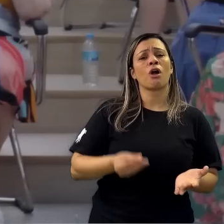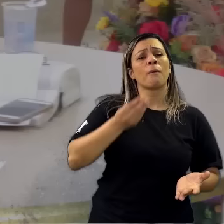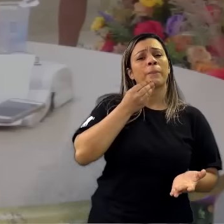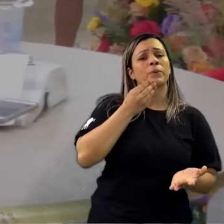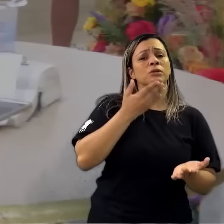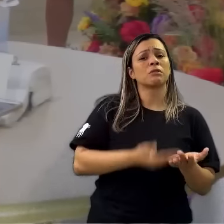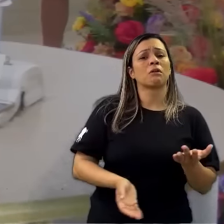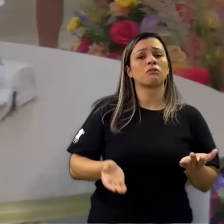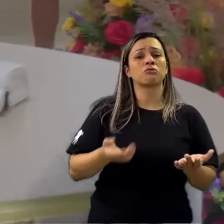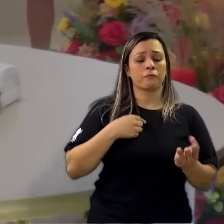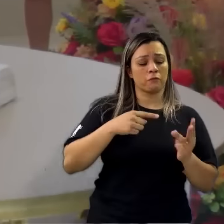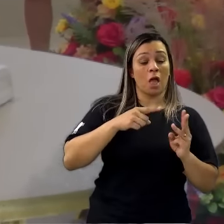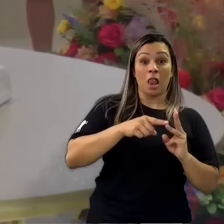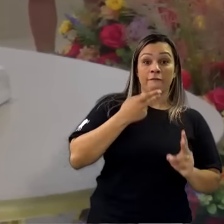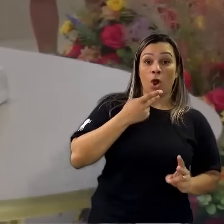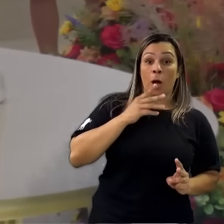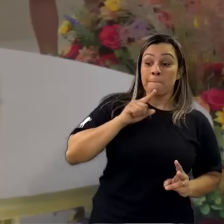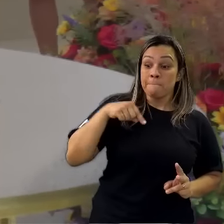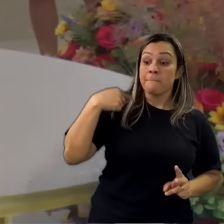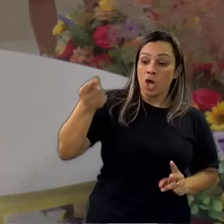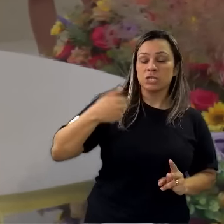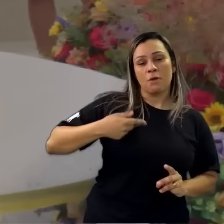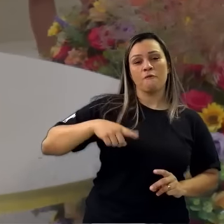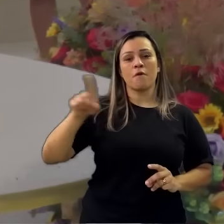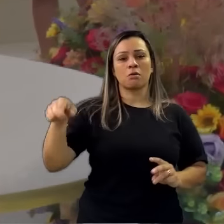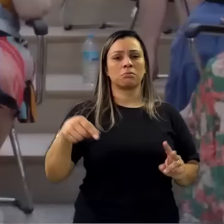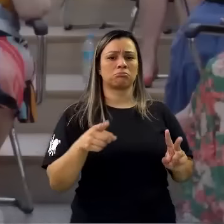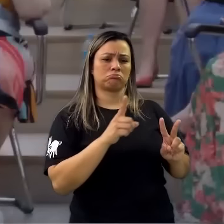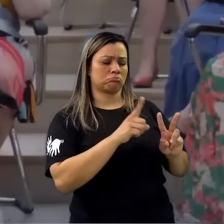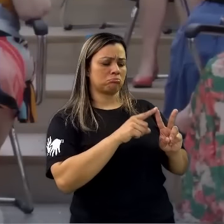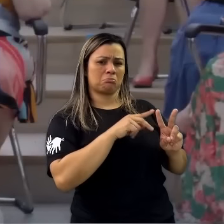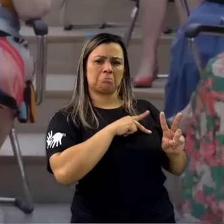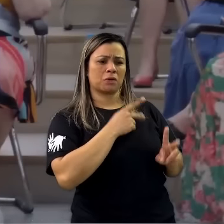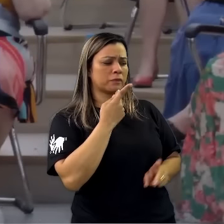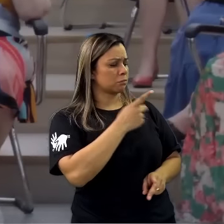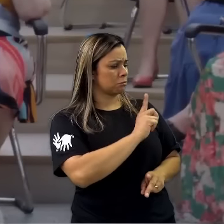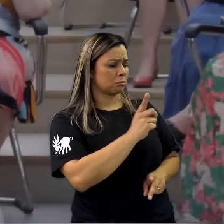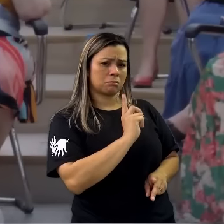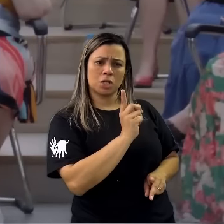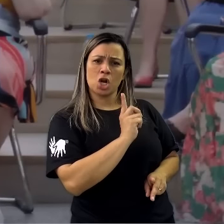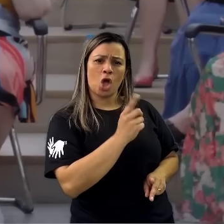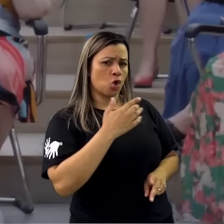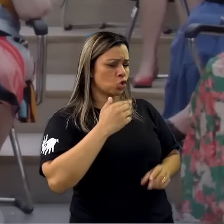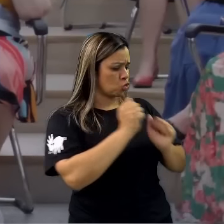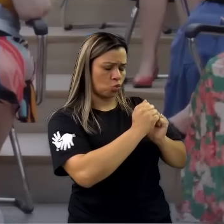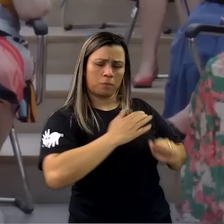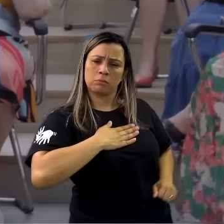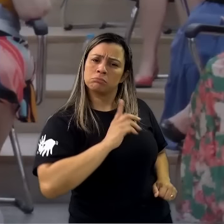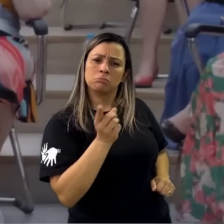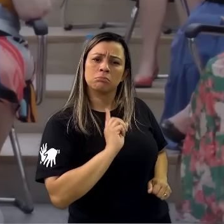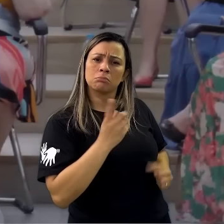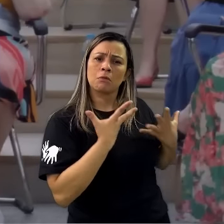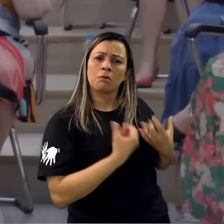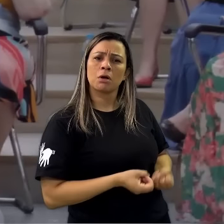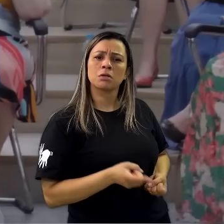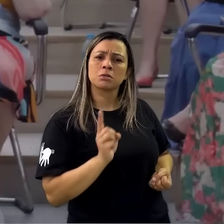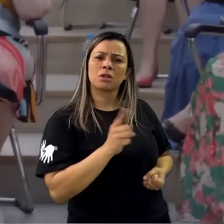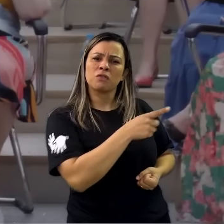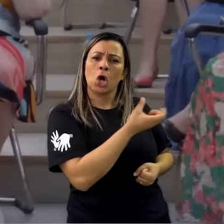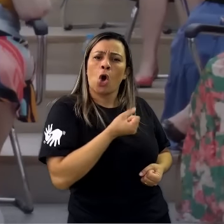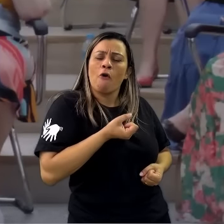não por que não covarde comigo não anda não trabalha não caminha irmão não dá glória agora